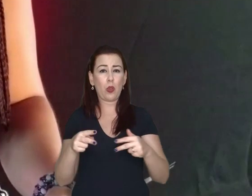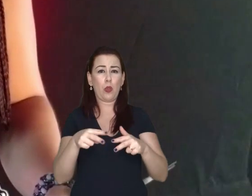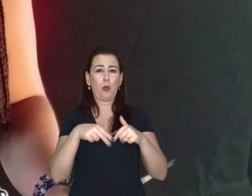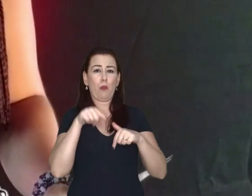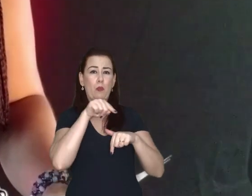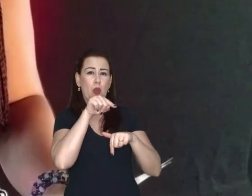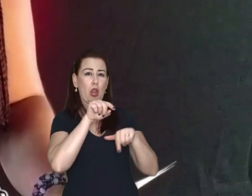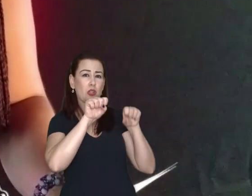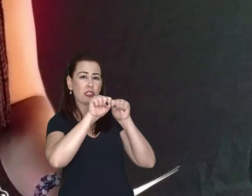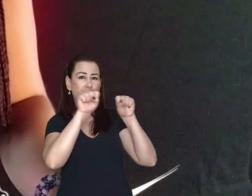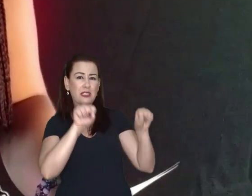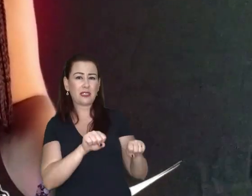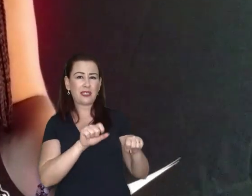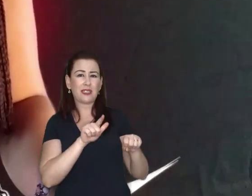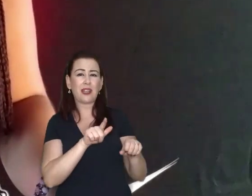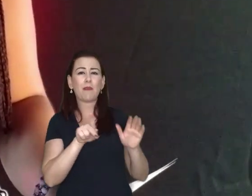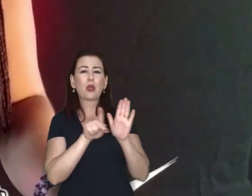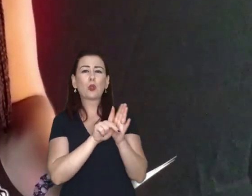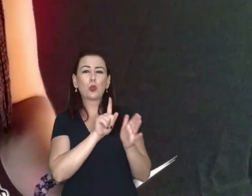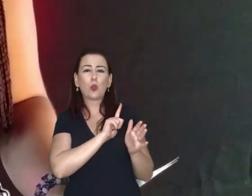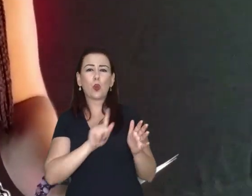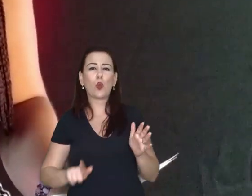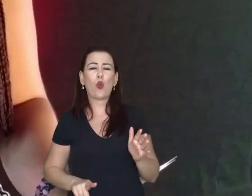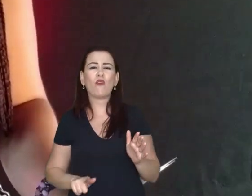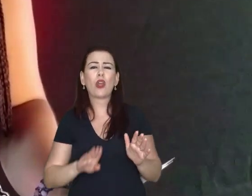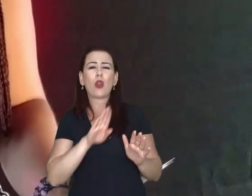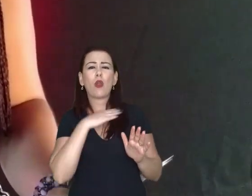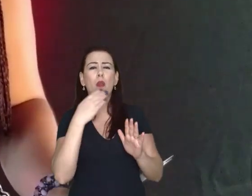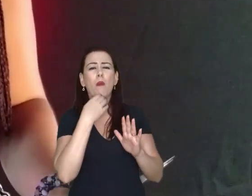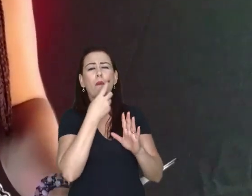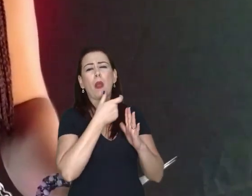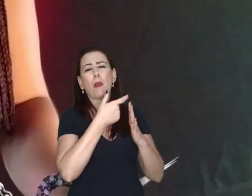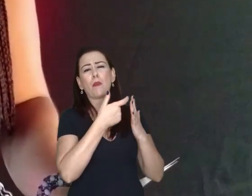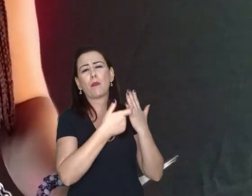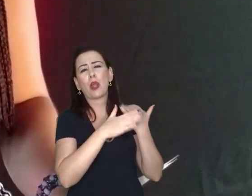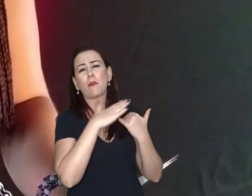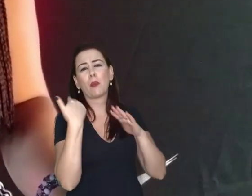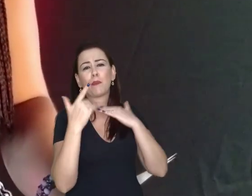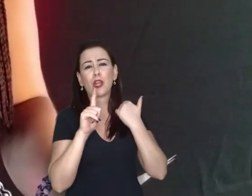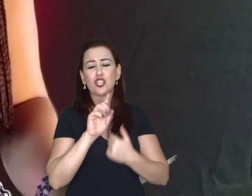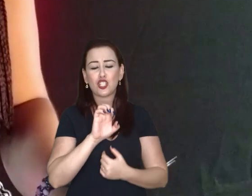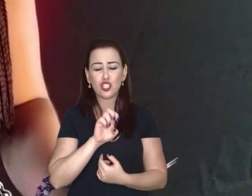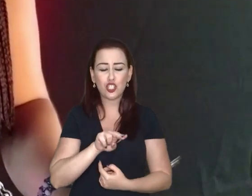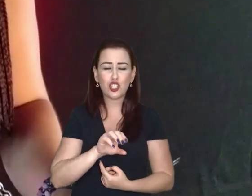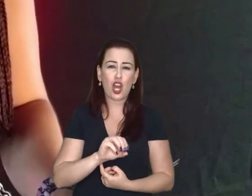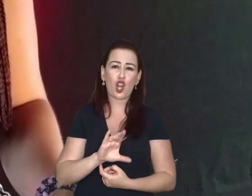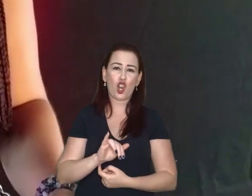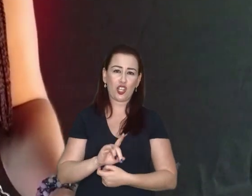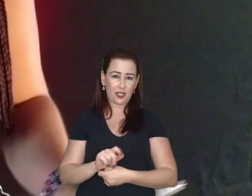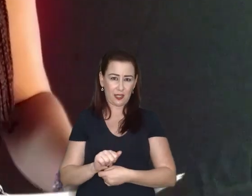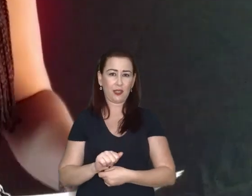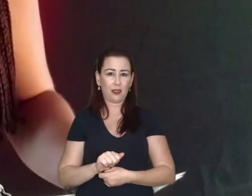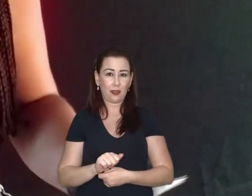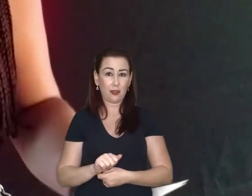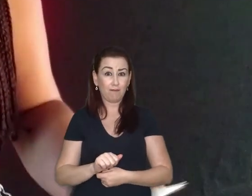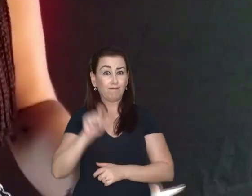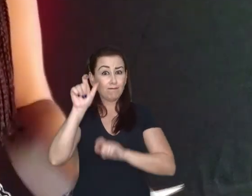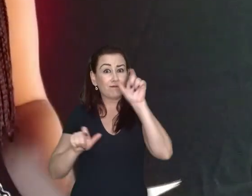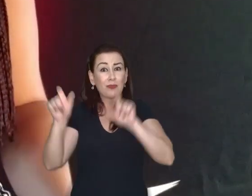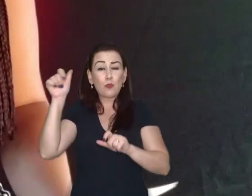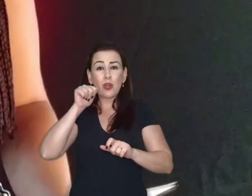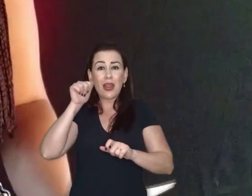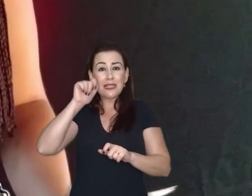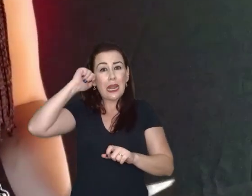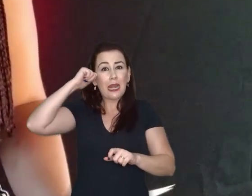sistemático projeto genocida. Mulheres negras que vivem o apagamento dos seus